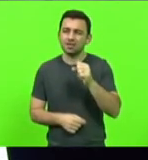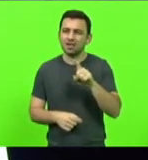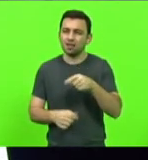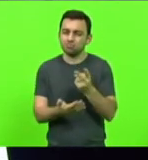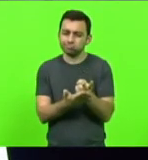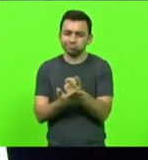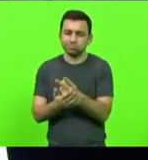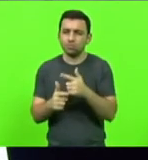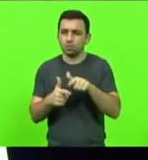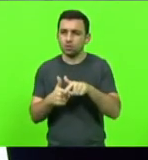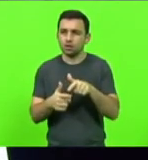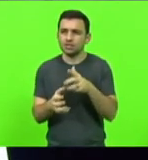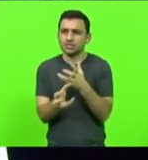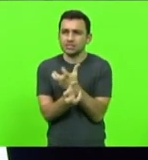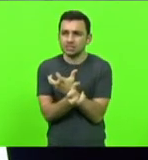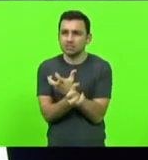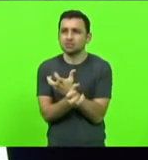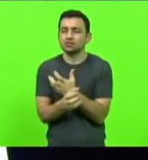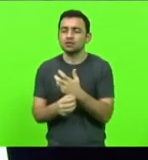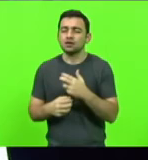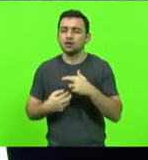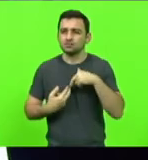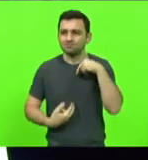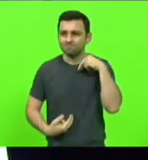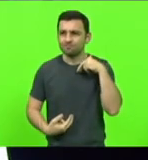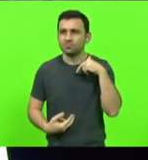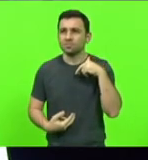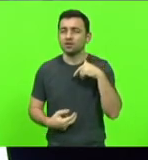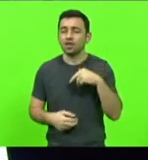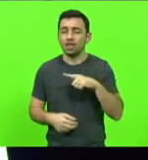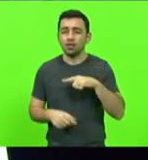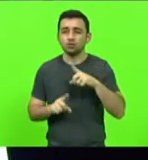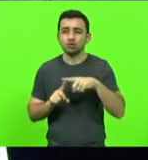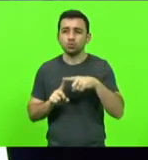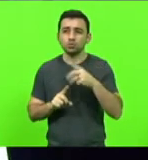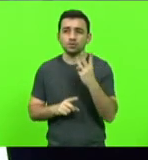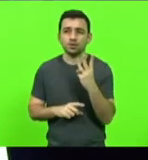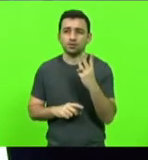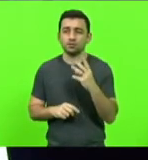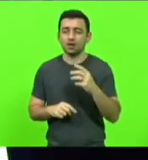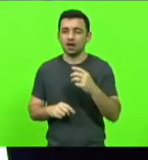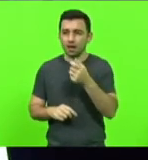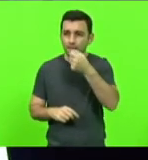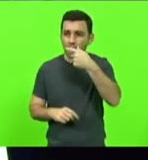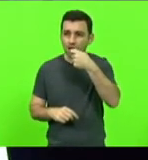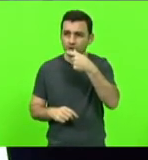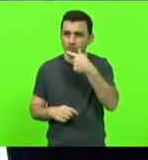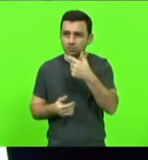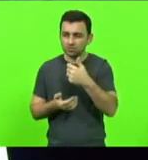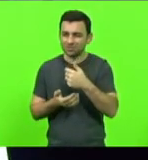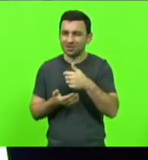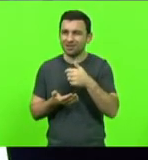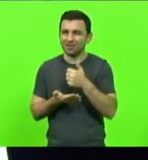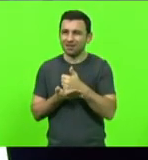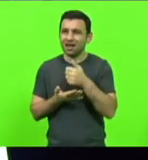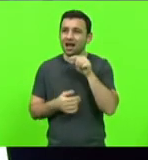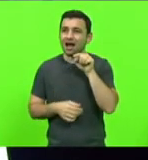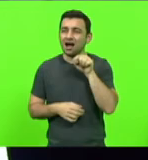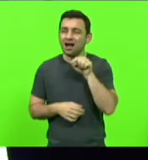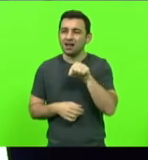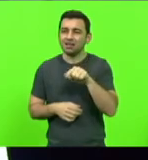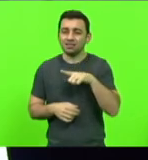espinhal do tipo 3. Atualmente, esse medicamento ele tem sido disponibilizado pelo